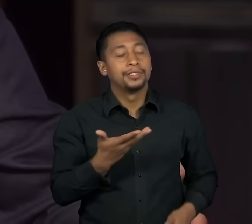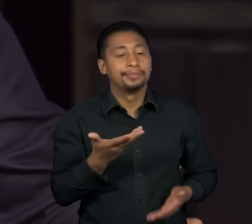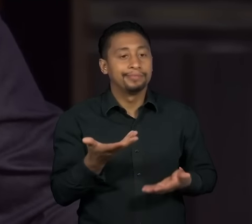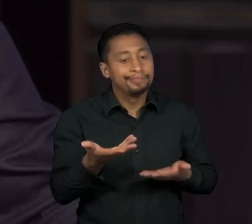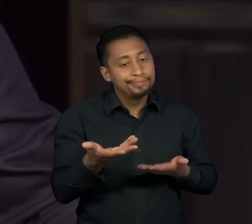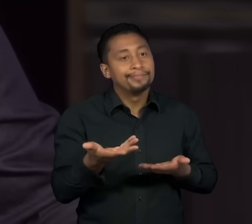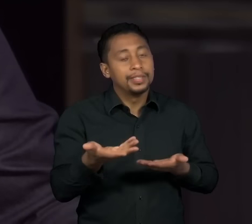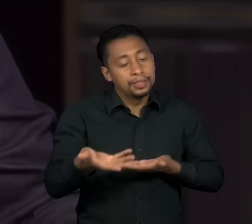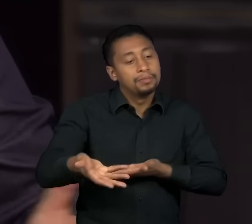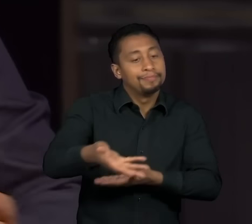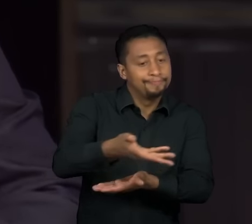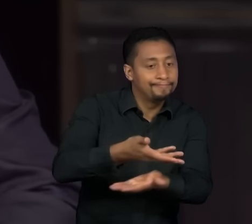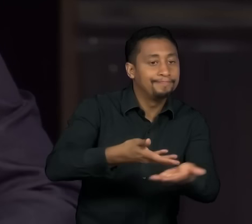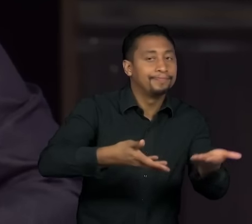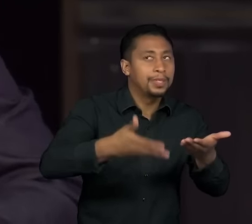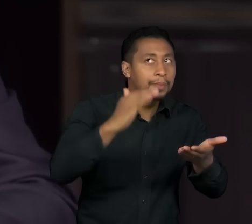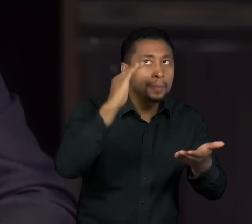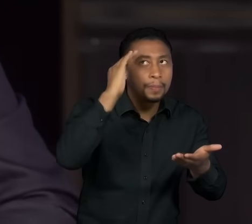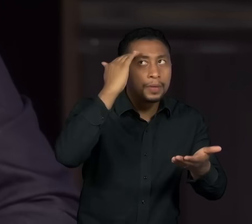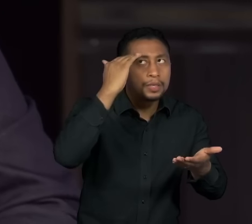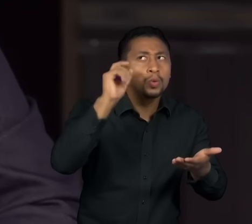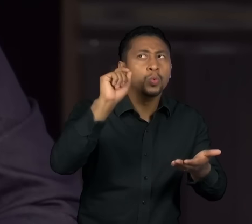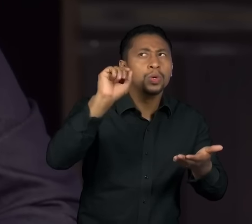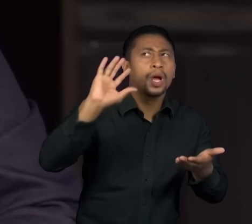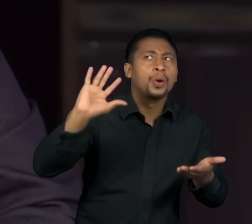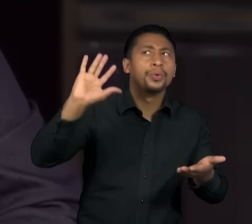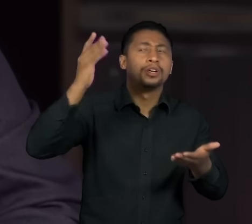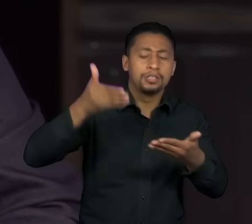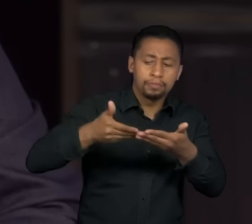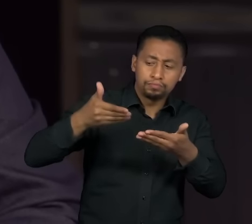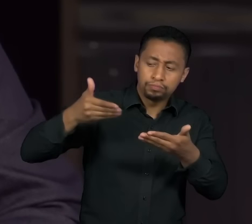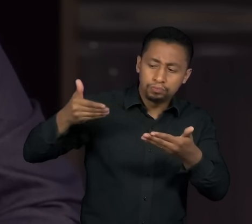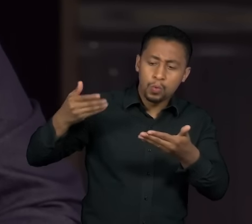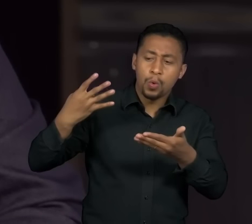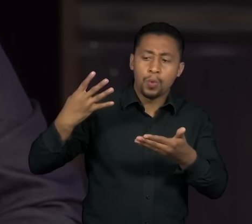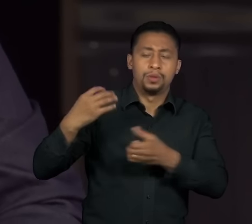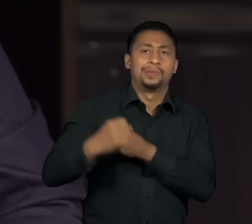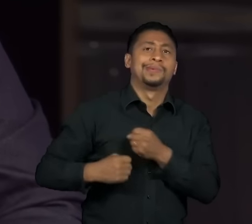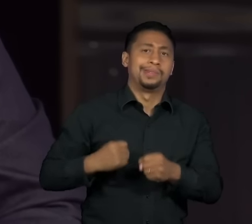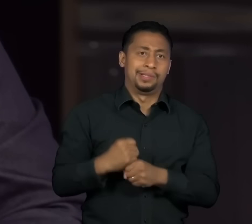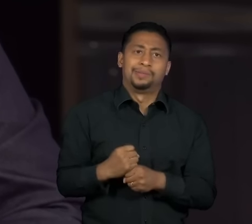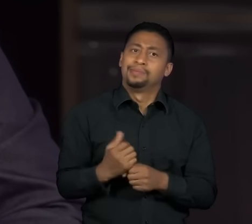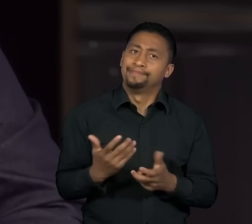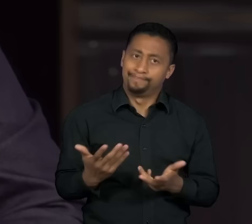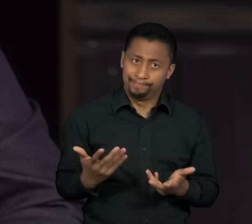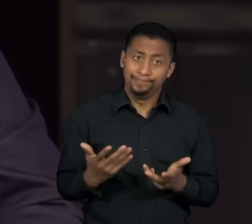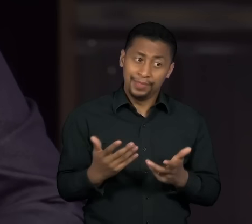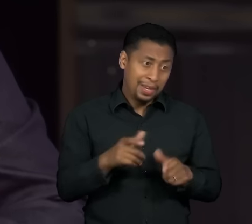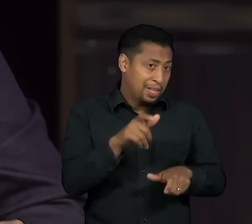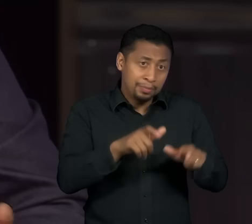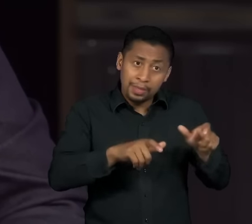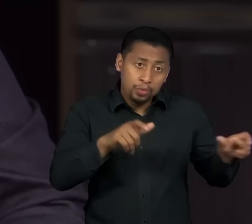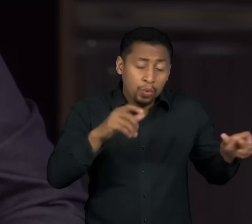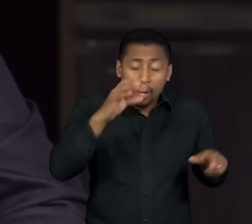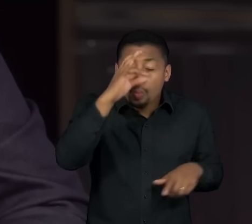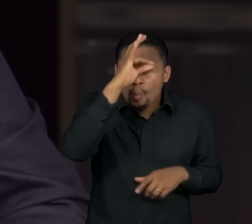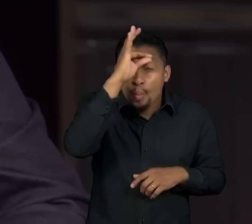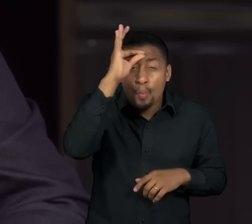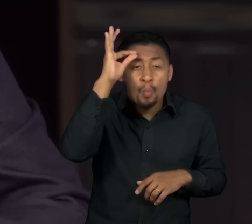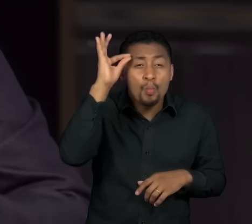aconteceu nesses 4 anos, porque muita gente entrou nessa sem saber também, começou a